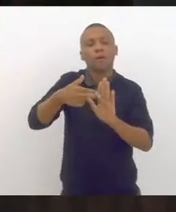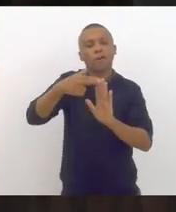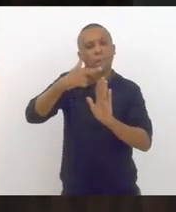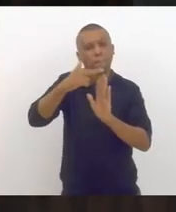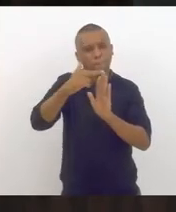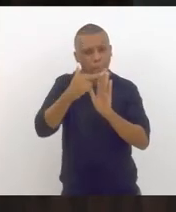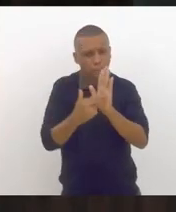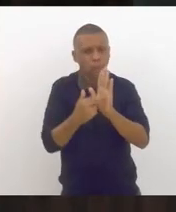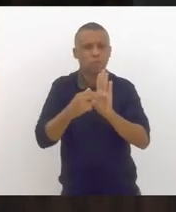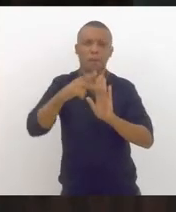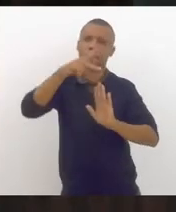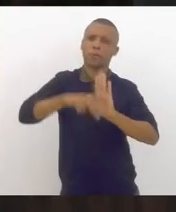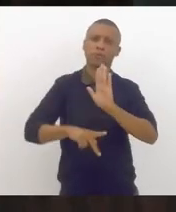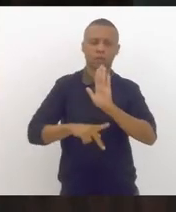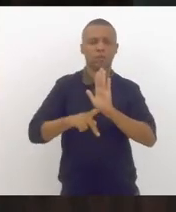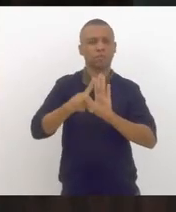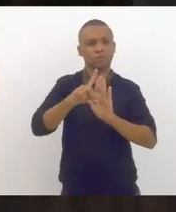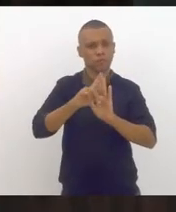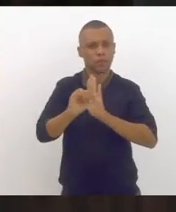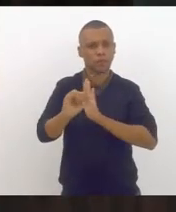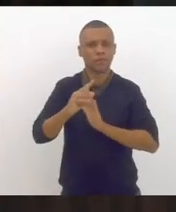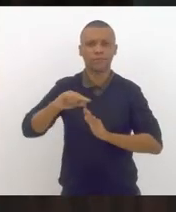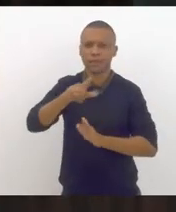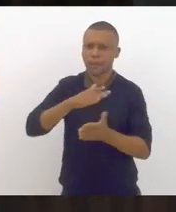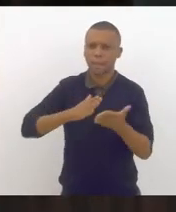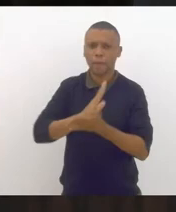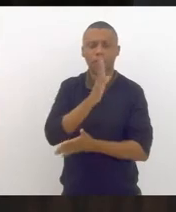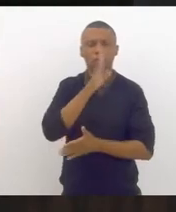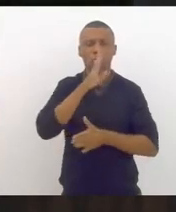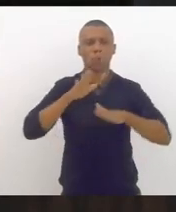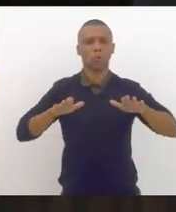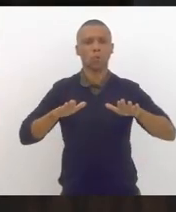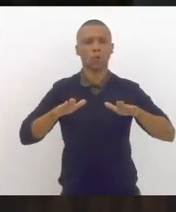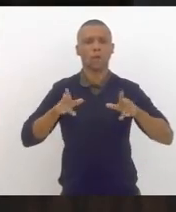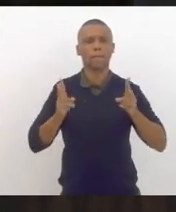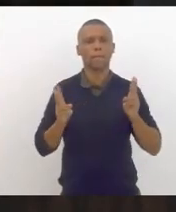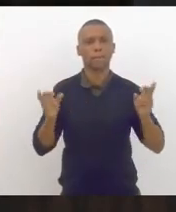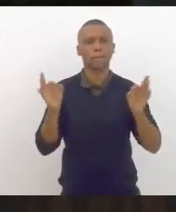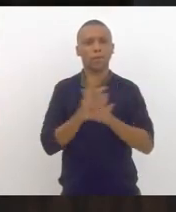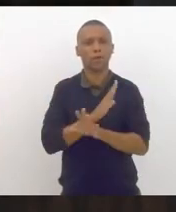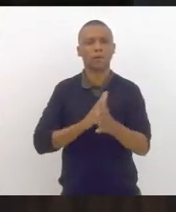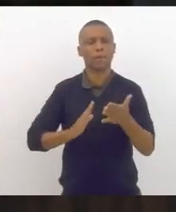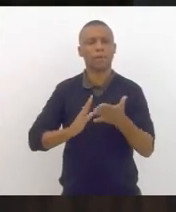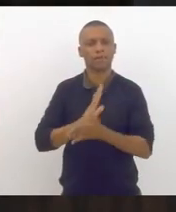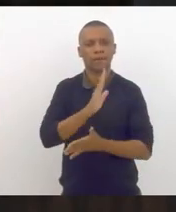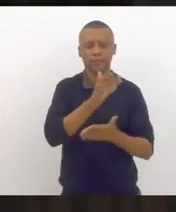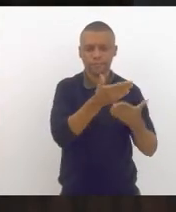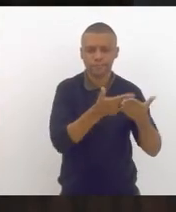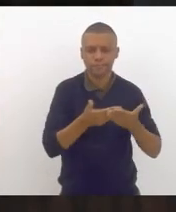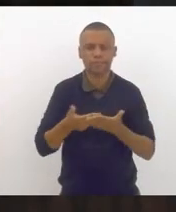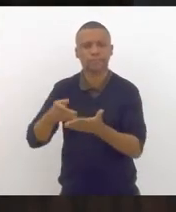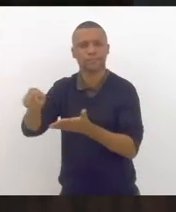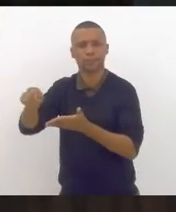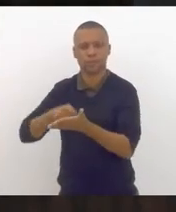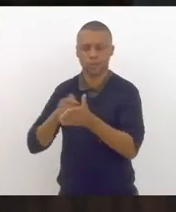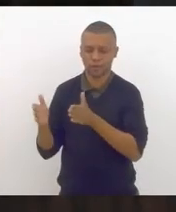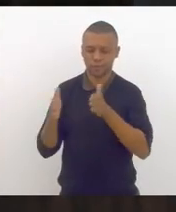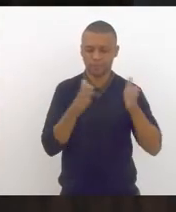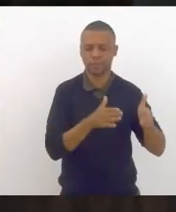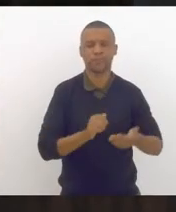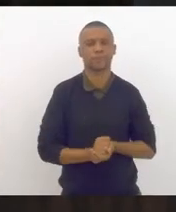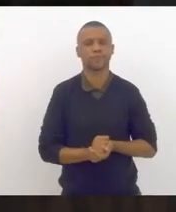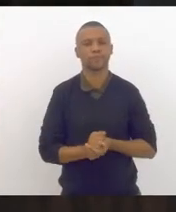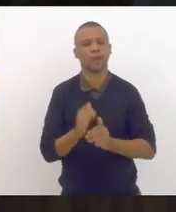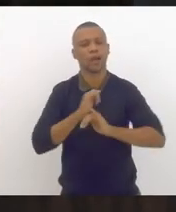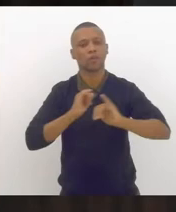assim emendado. Senhores que aprovam, permaneçam como estão. Aprovado, vai ao autógrafo. Anuncio. Projeto